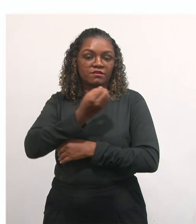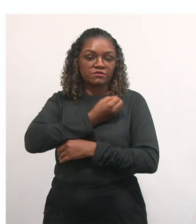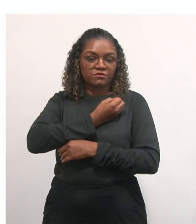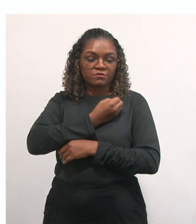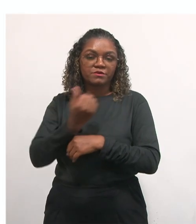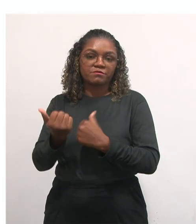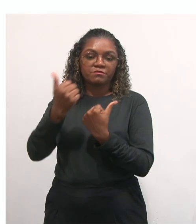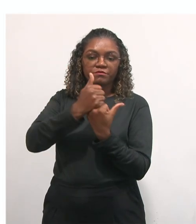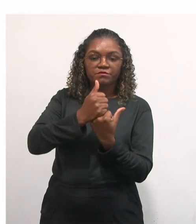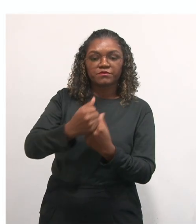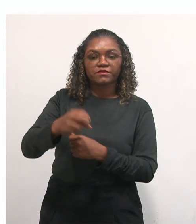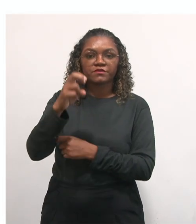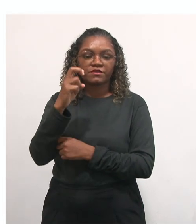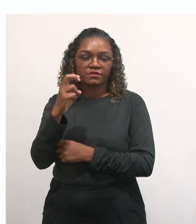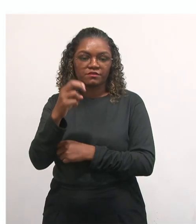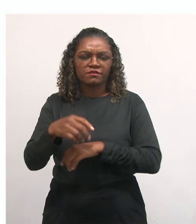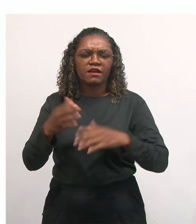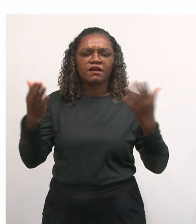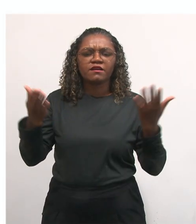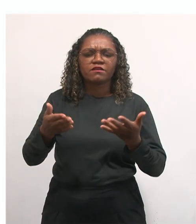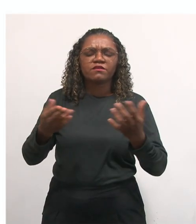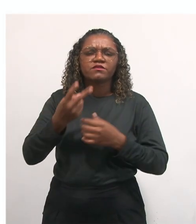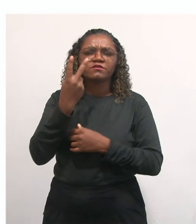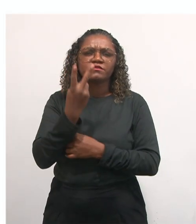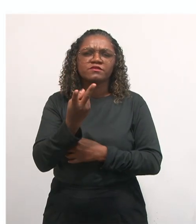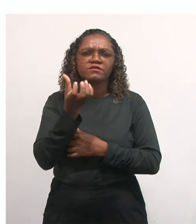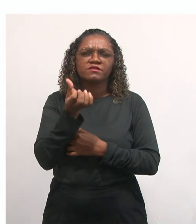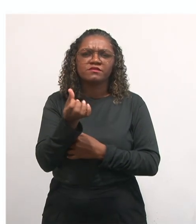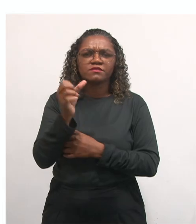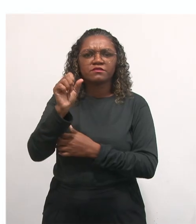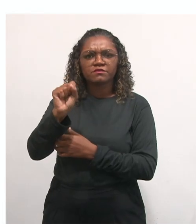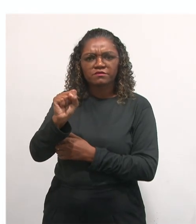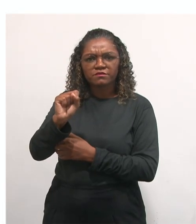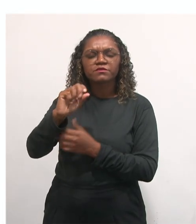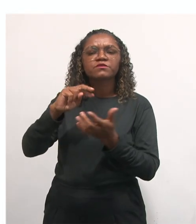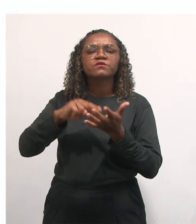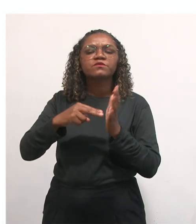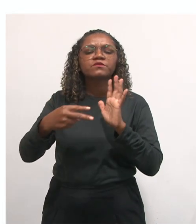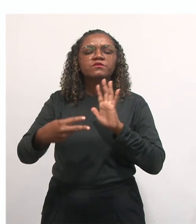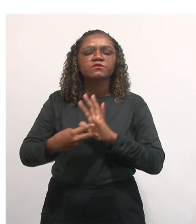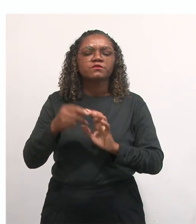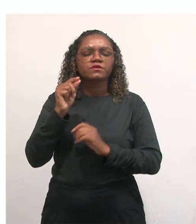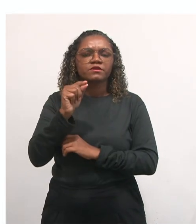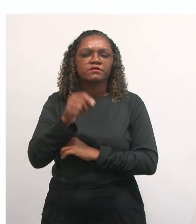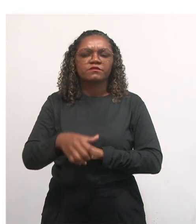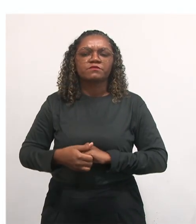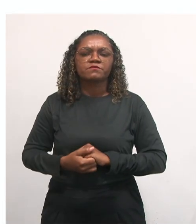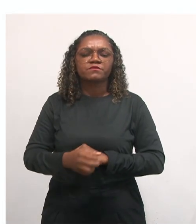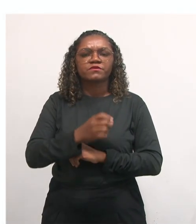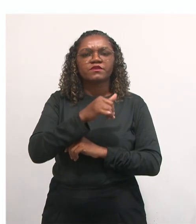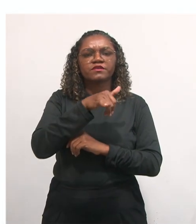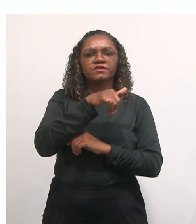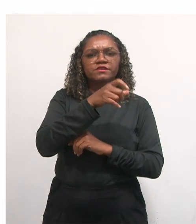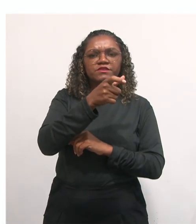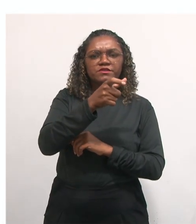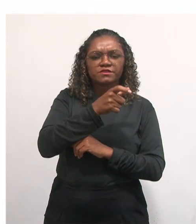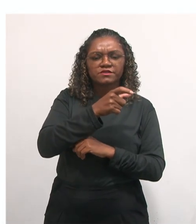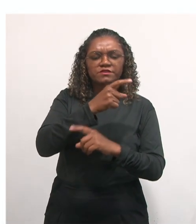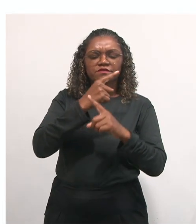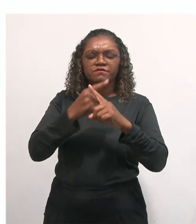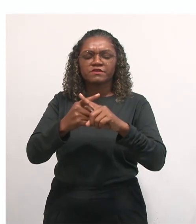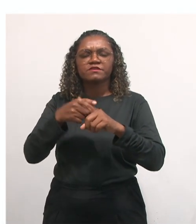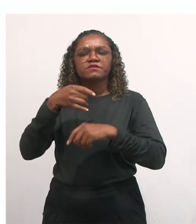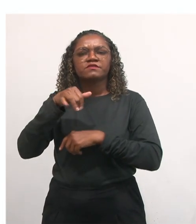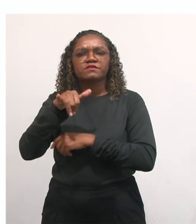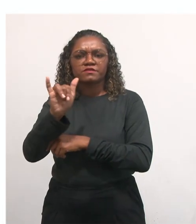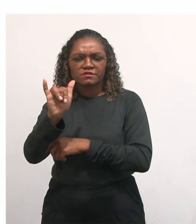268, quem é 268? É o somatório de x vezes y, você trouxe daqui, ok? Substitui todas as